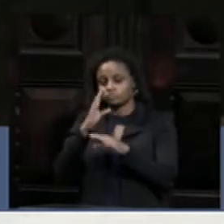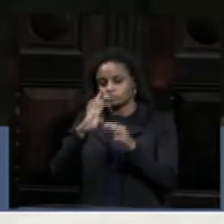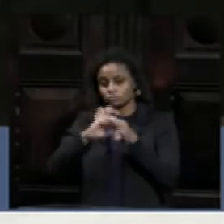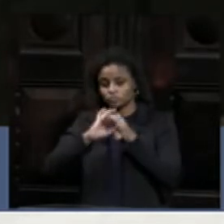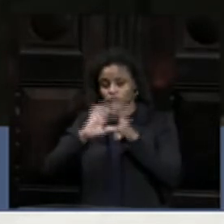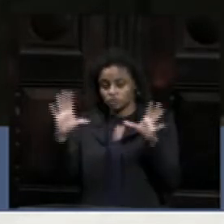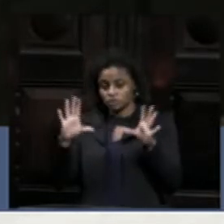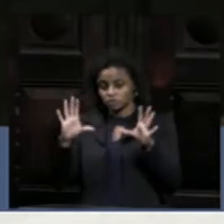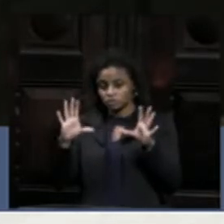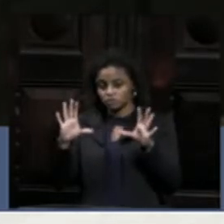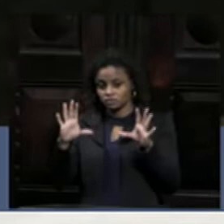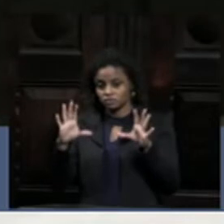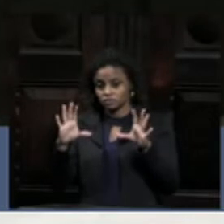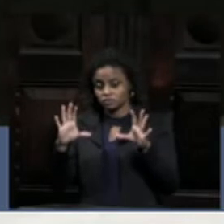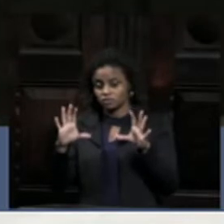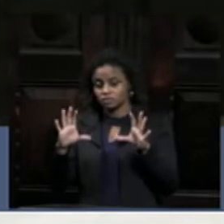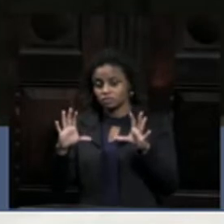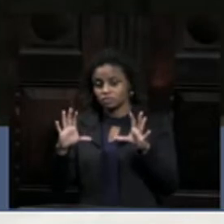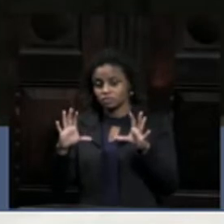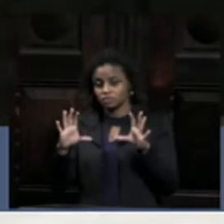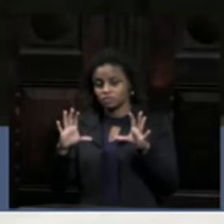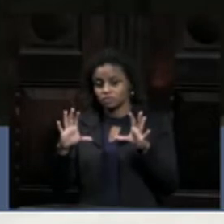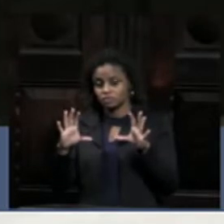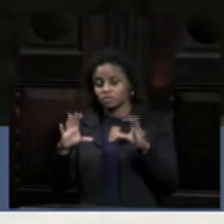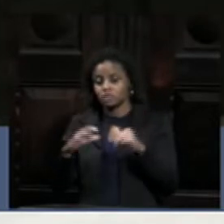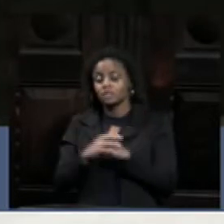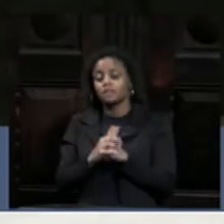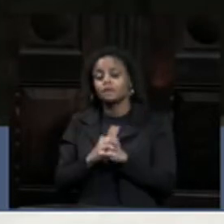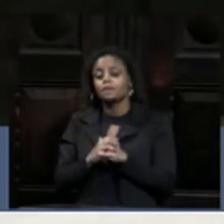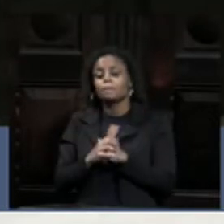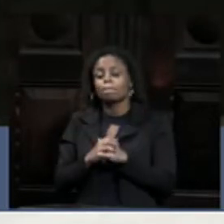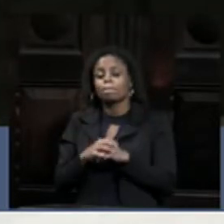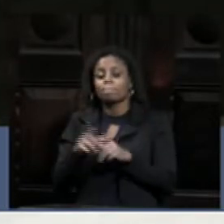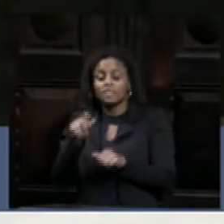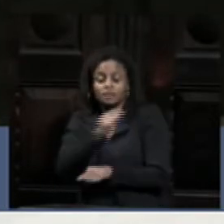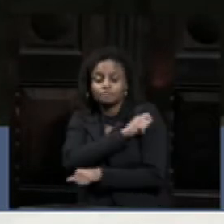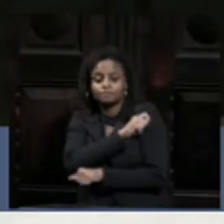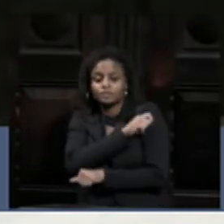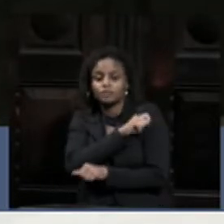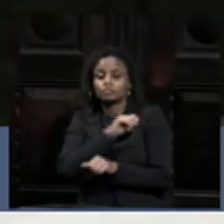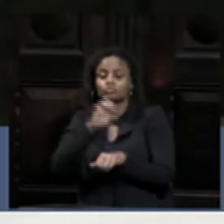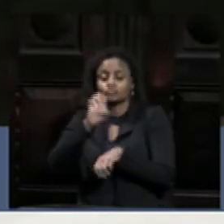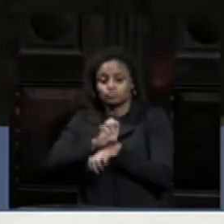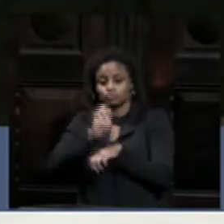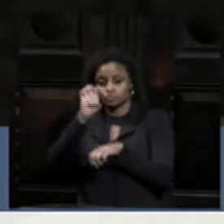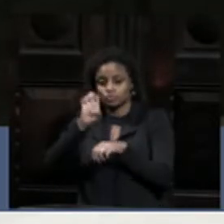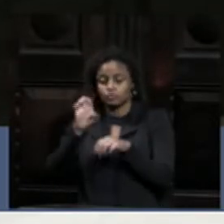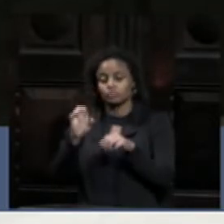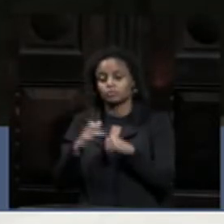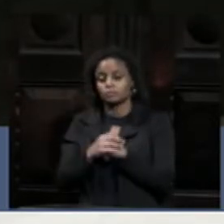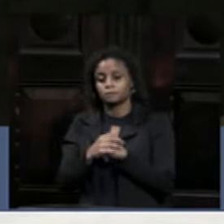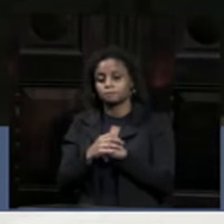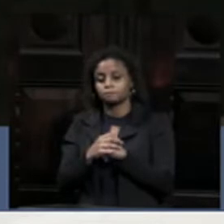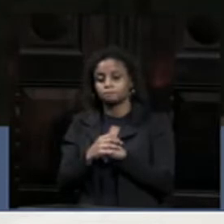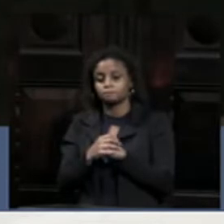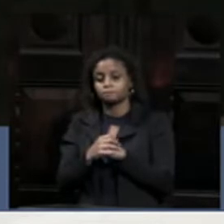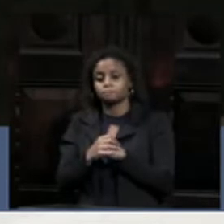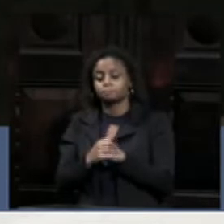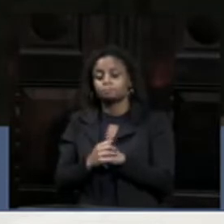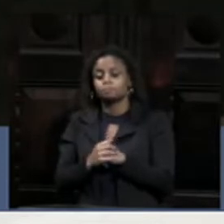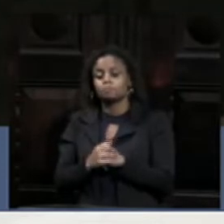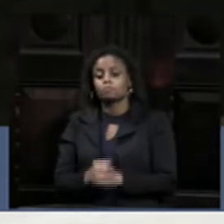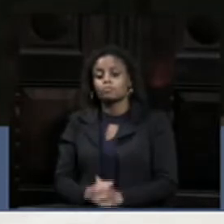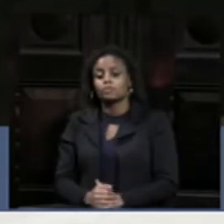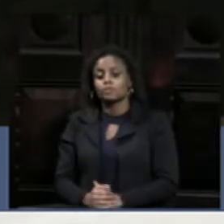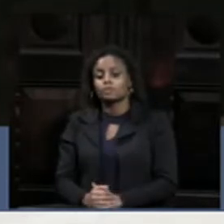havia acordo com o Poder Executivo. Então, nós não teríamos obrigação de sustentar aqui, tá?